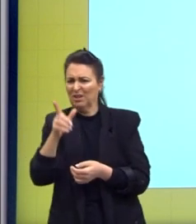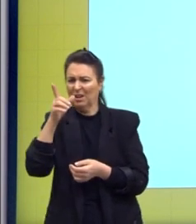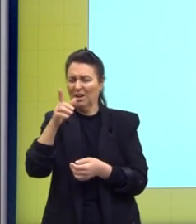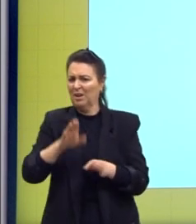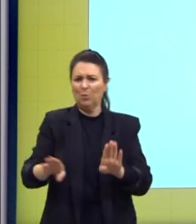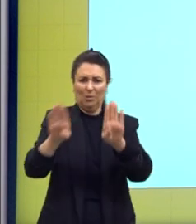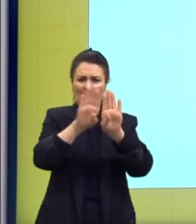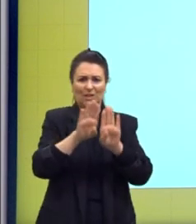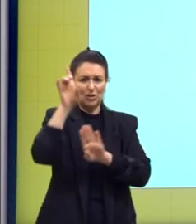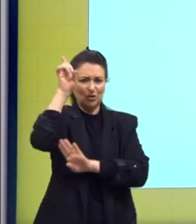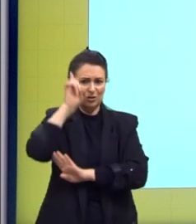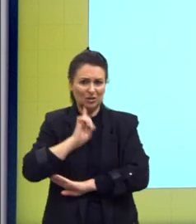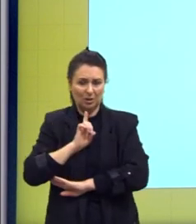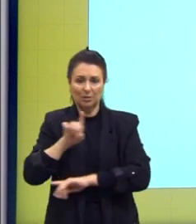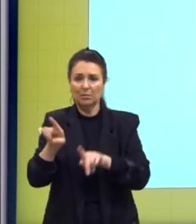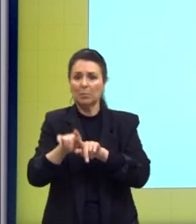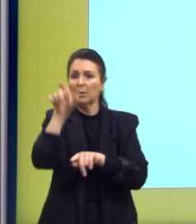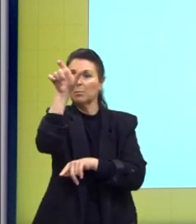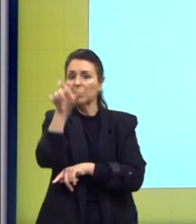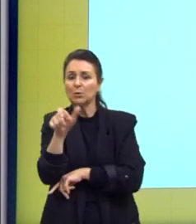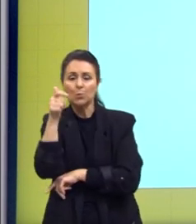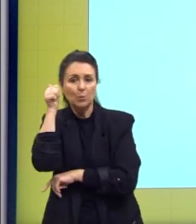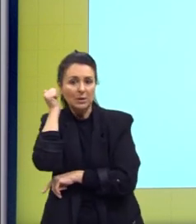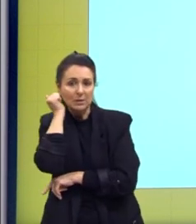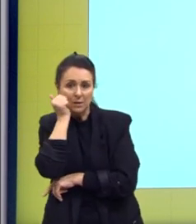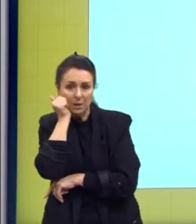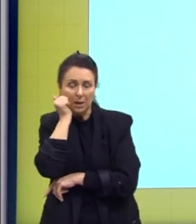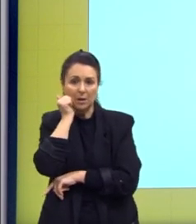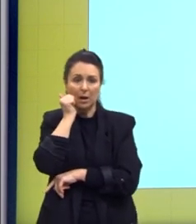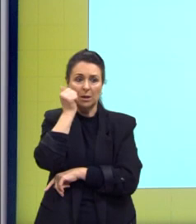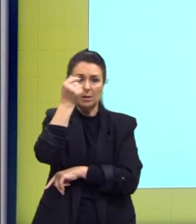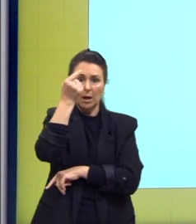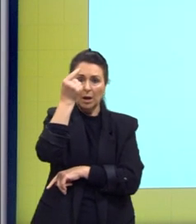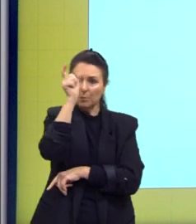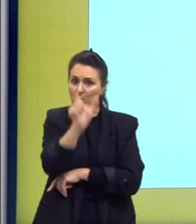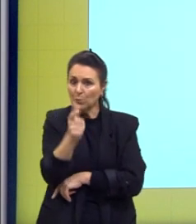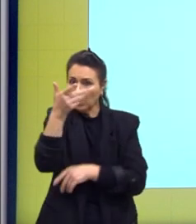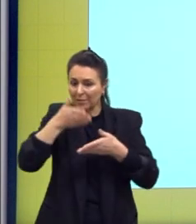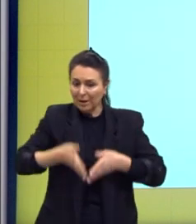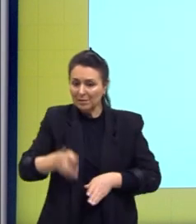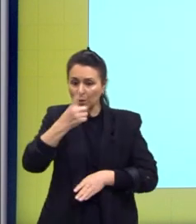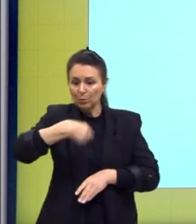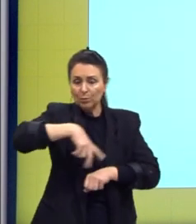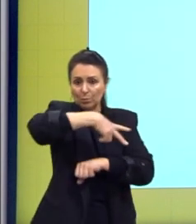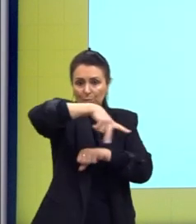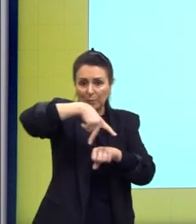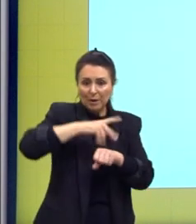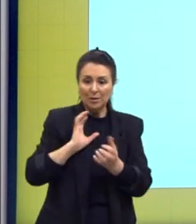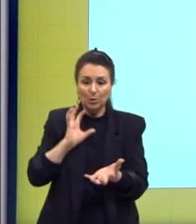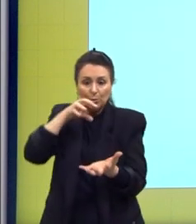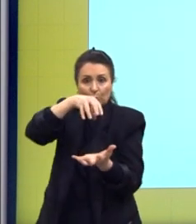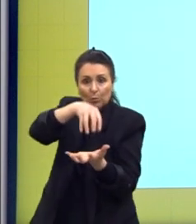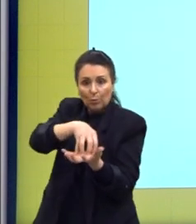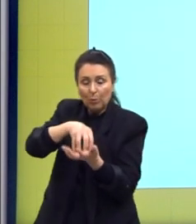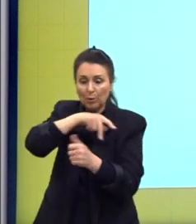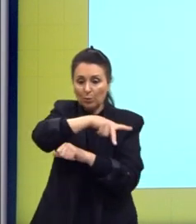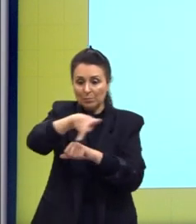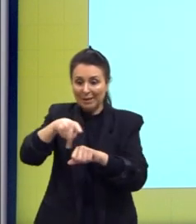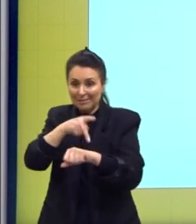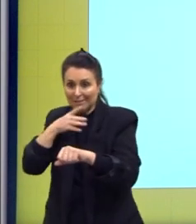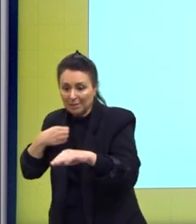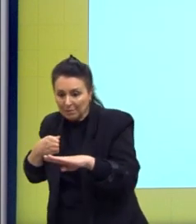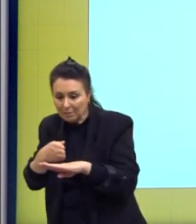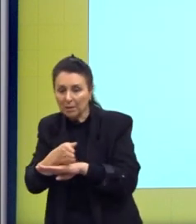incluía também pessoas negras não incluir os estrangeiros nas pessoas que eles colonizaram dos países que eles